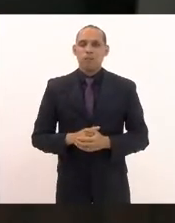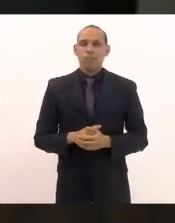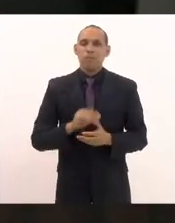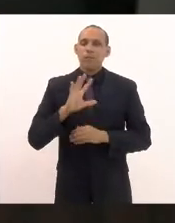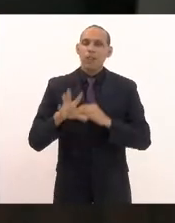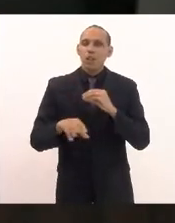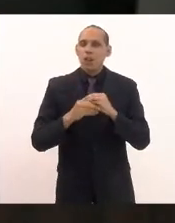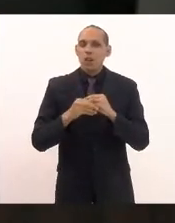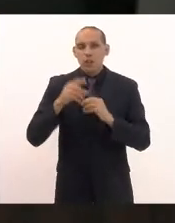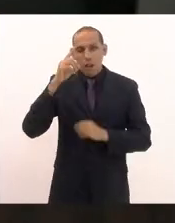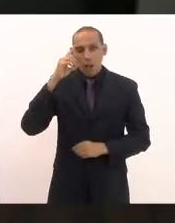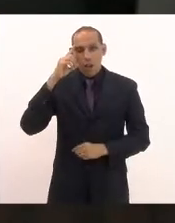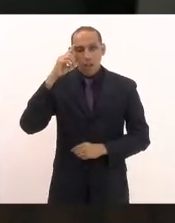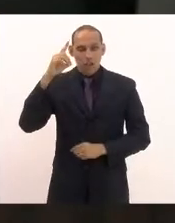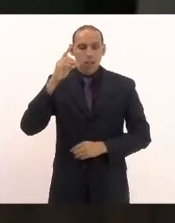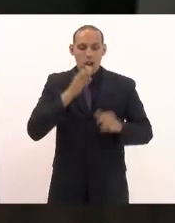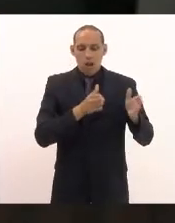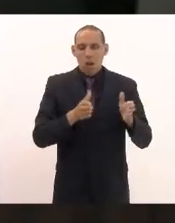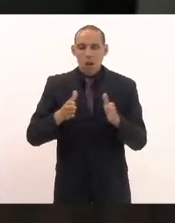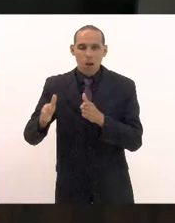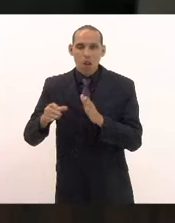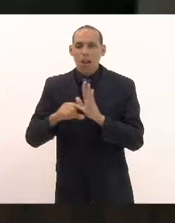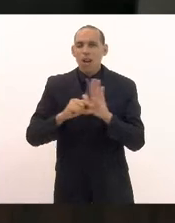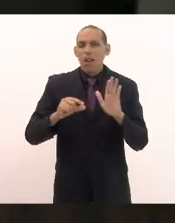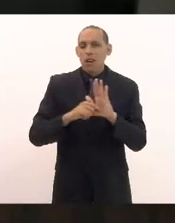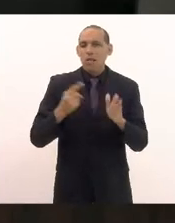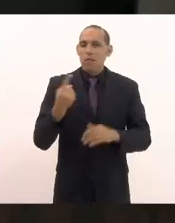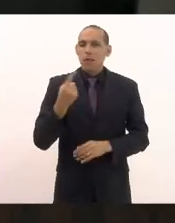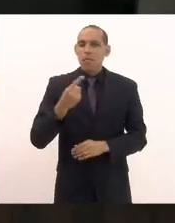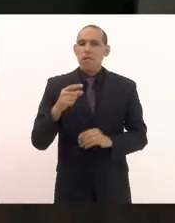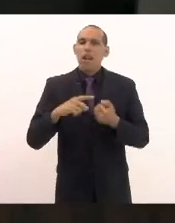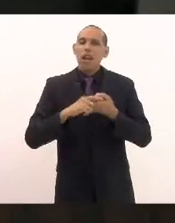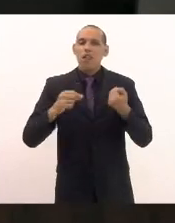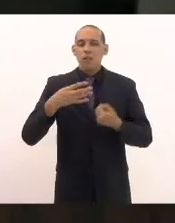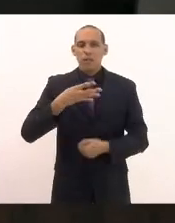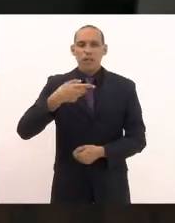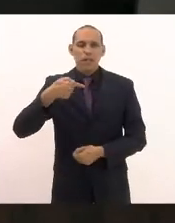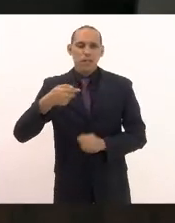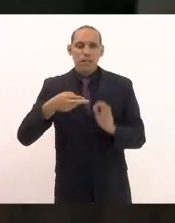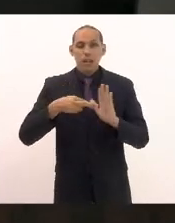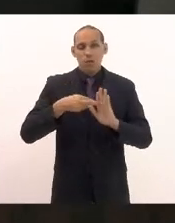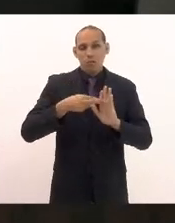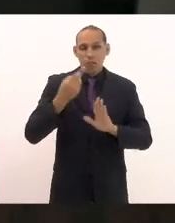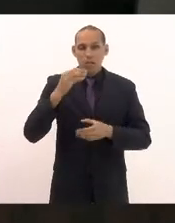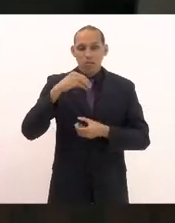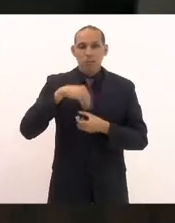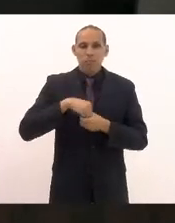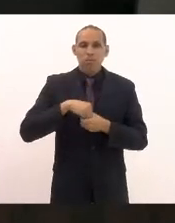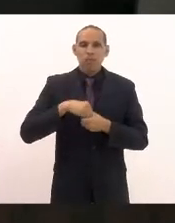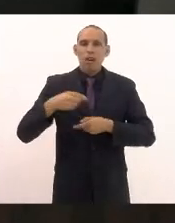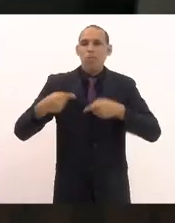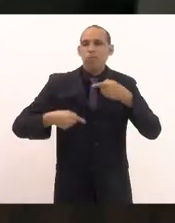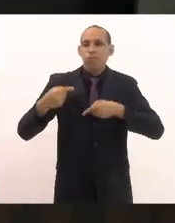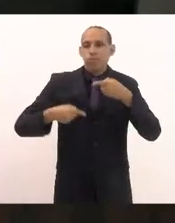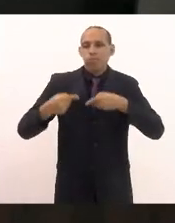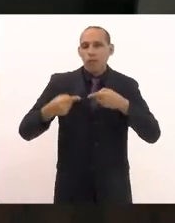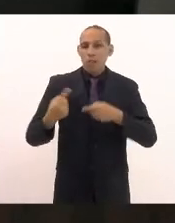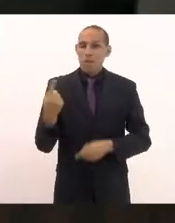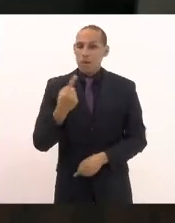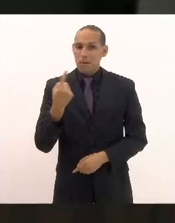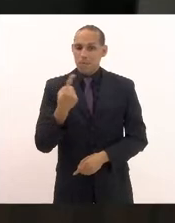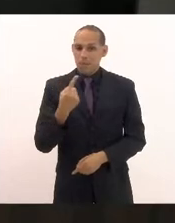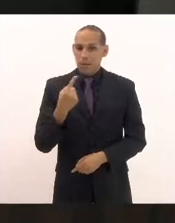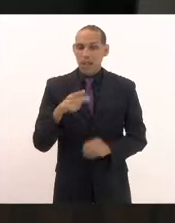Incluindo na hora do dia, de acordo com o inciso 1º do artigo 47 do Regimento Interno, em tramitação ordinária e primeira discussão, projeto